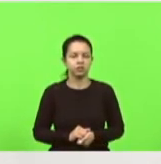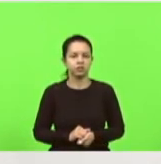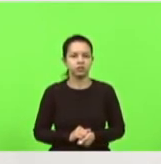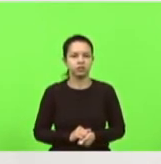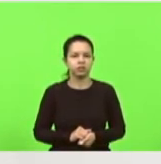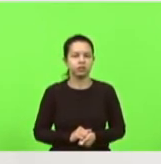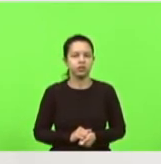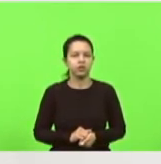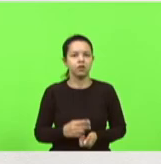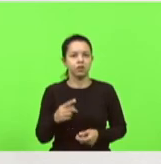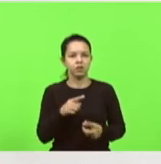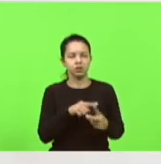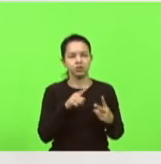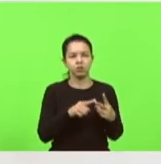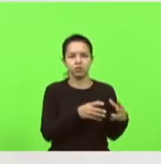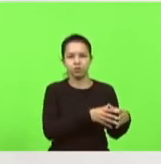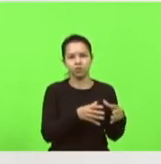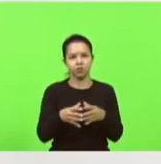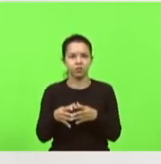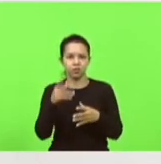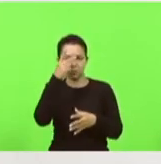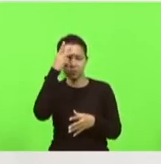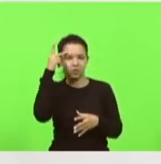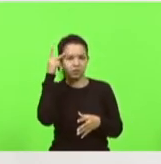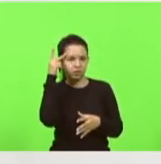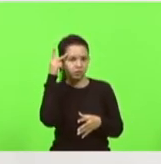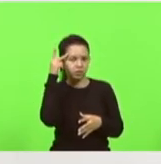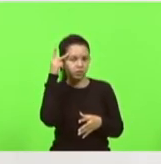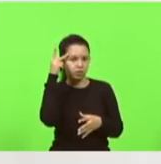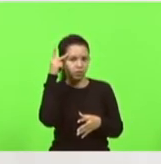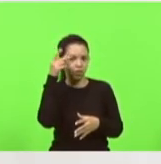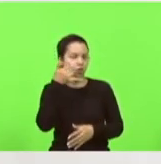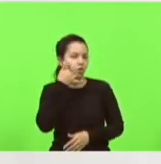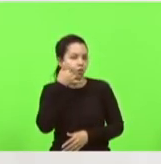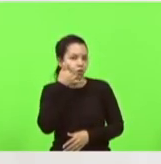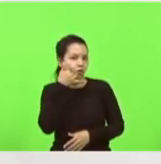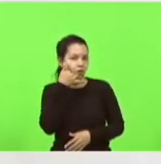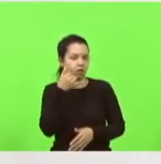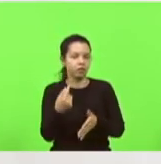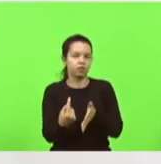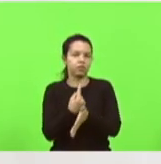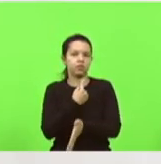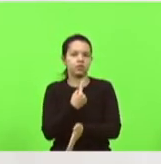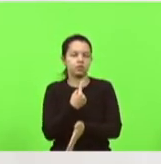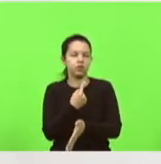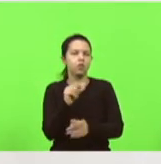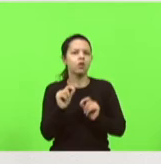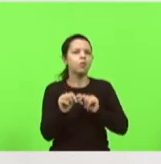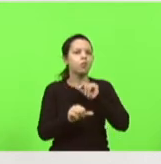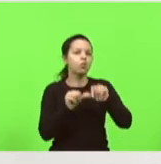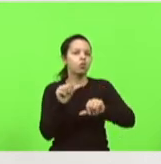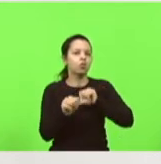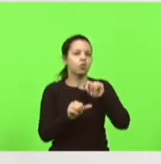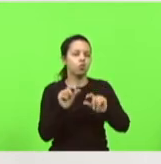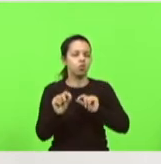Dois grupos de pessoas entraram em contato comigo. Primeiro, um grupo perguntando o que, que mudou